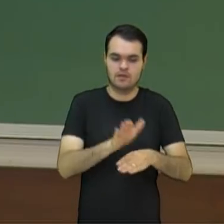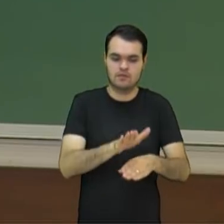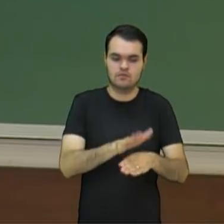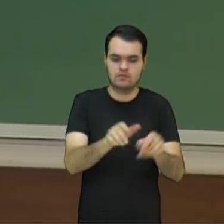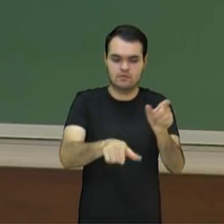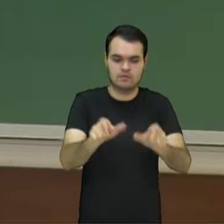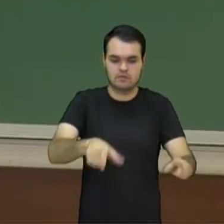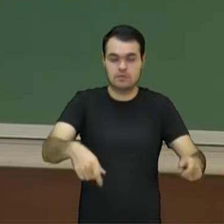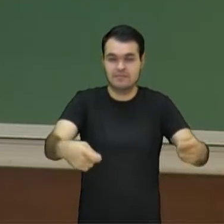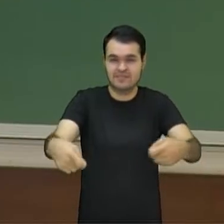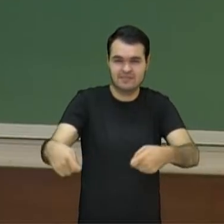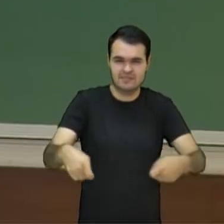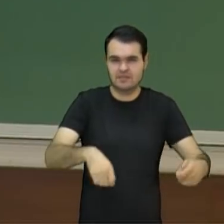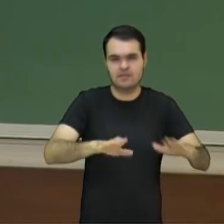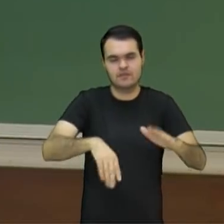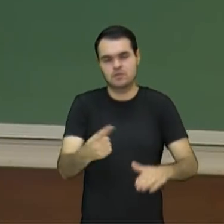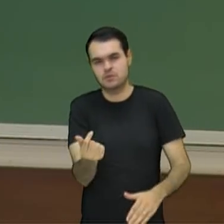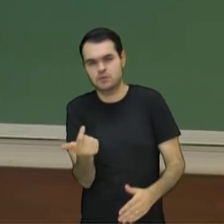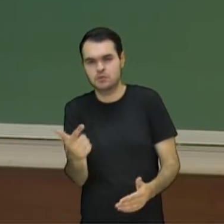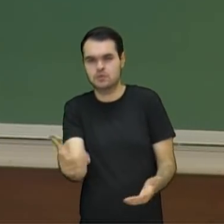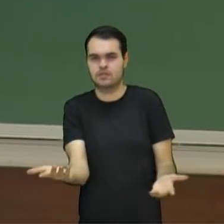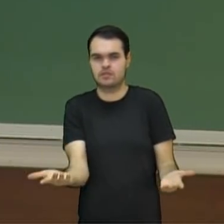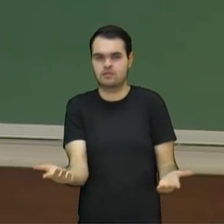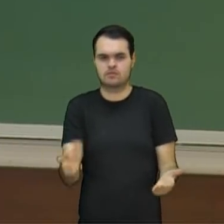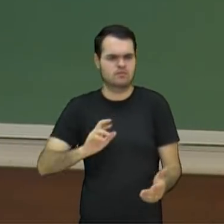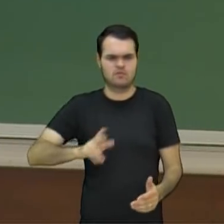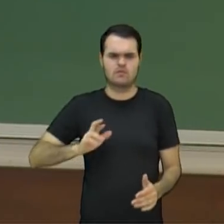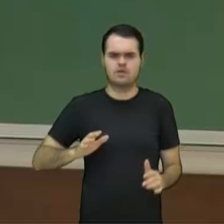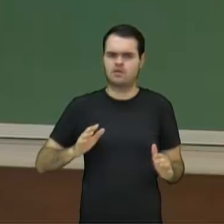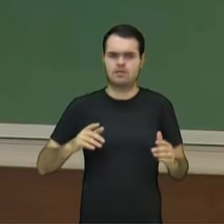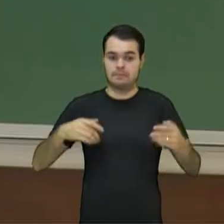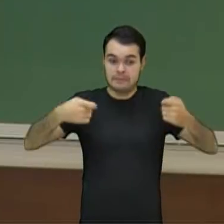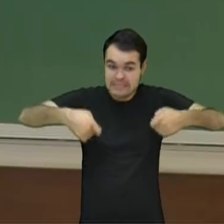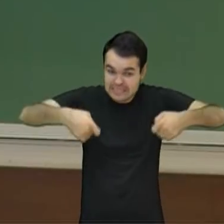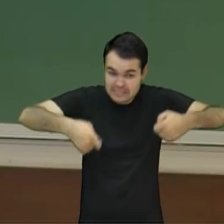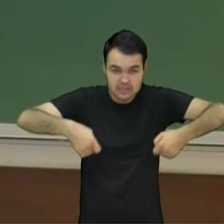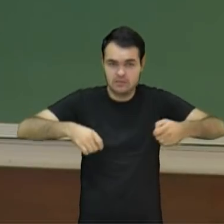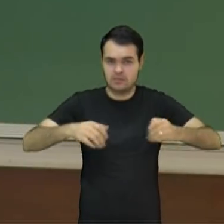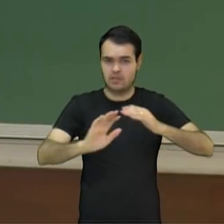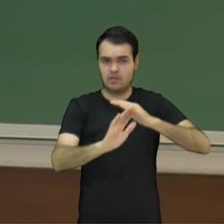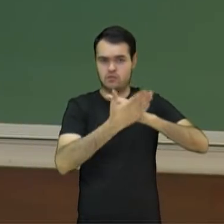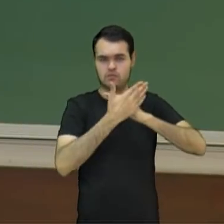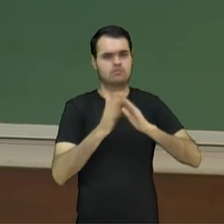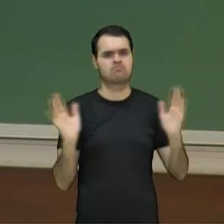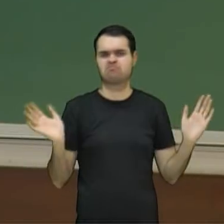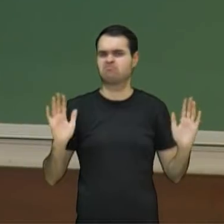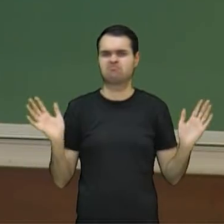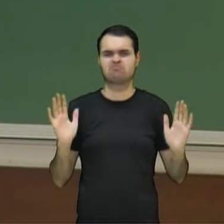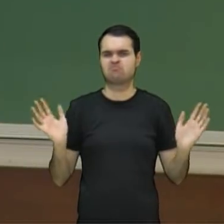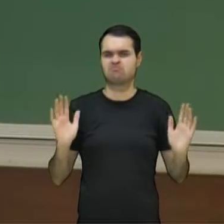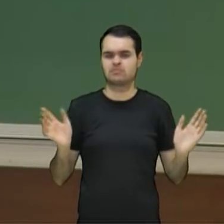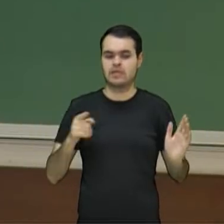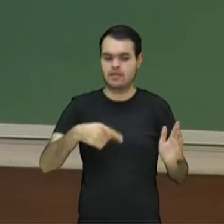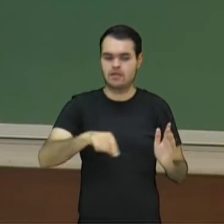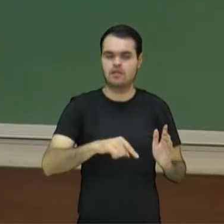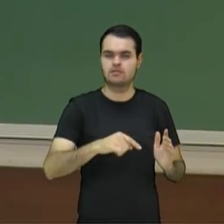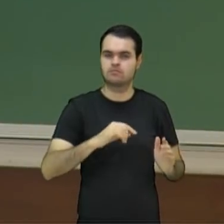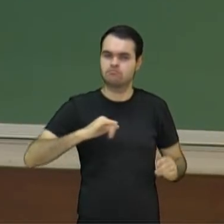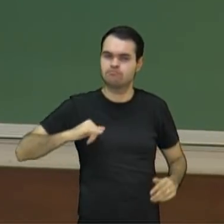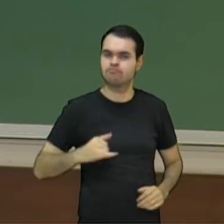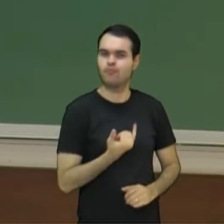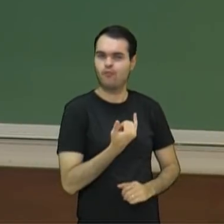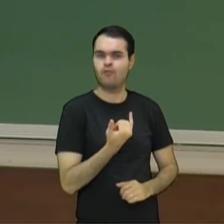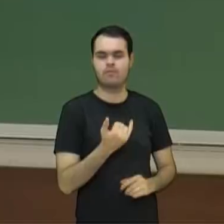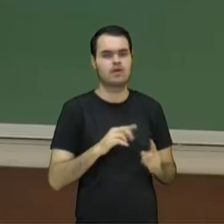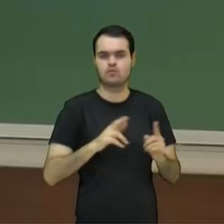aos agricultores necessitados. Os agricultores não necessariamente necessitam dessa ajuda. Eles se beneficiam com ela,